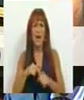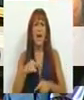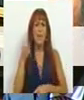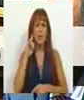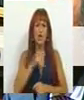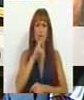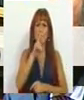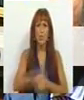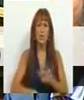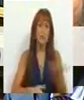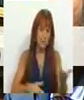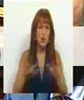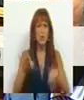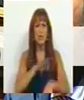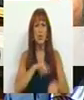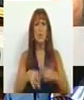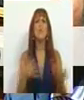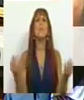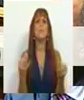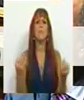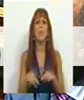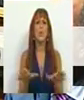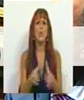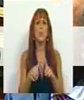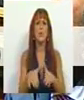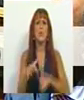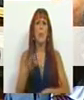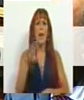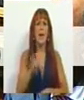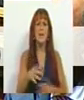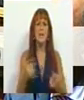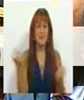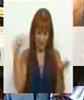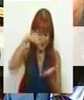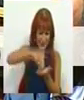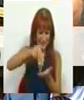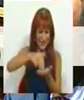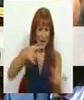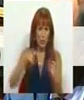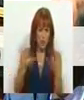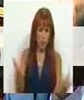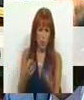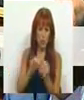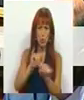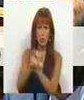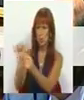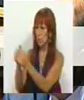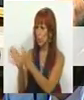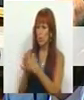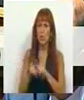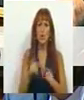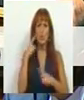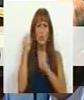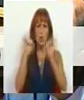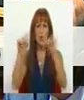importante responder aos cidadãos do Médio Tejo. E certamente o Grupo Parlamentar do Partido Socialista aqui estará para, em conjunto com todos, procurar os